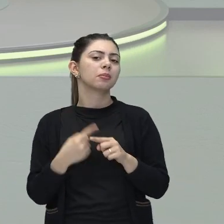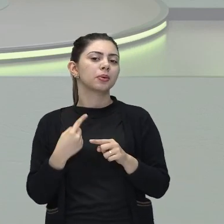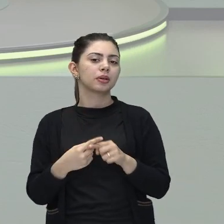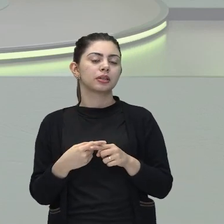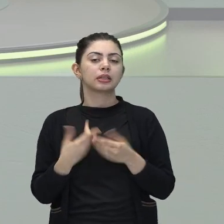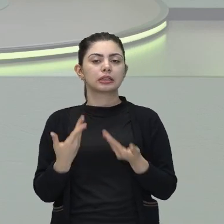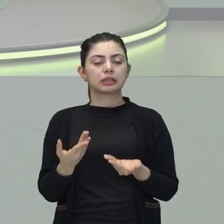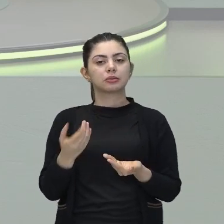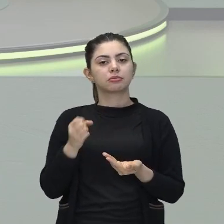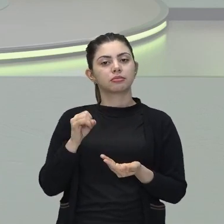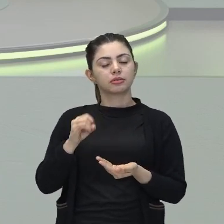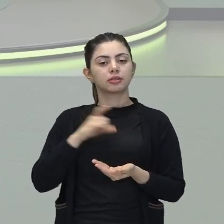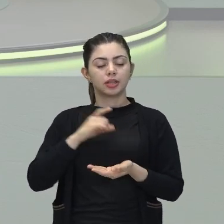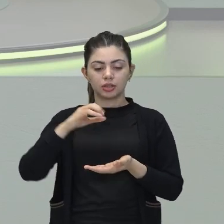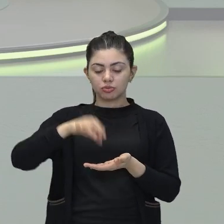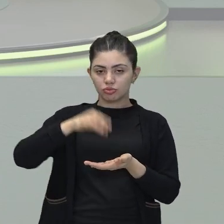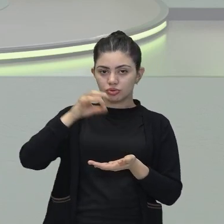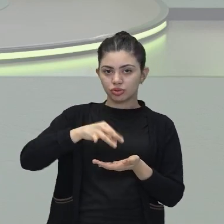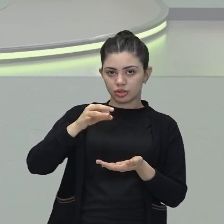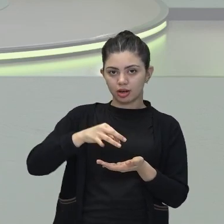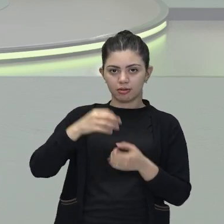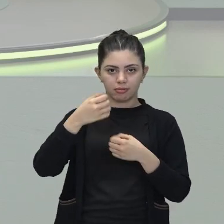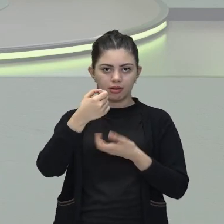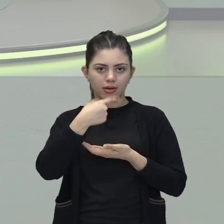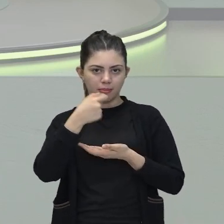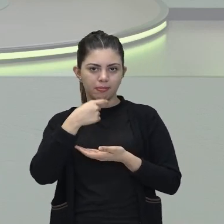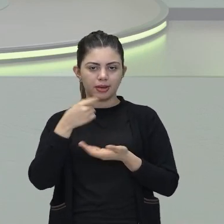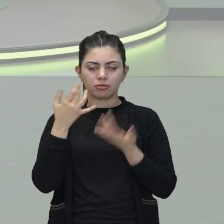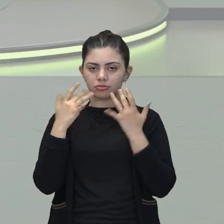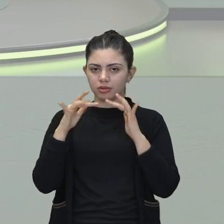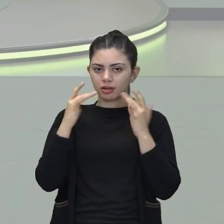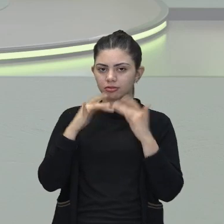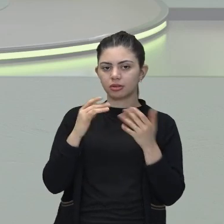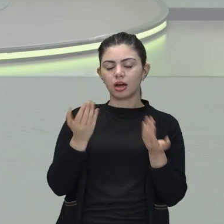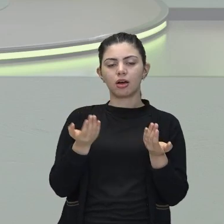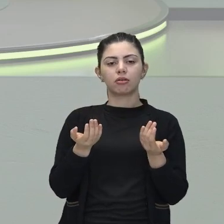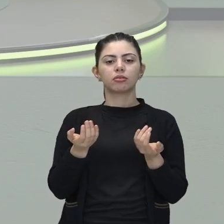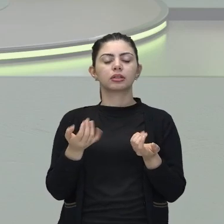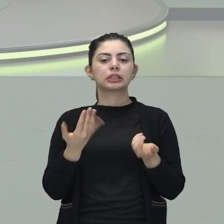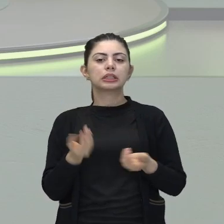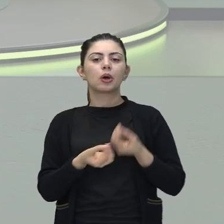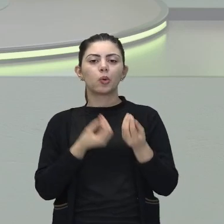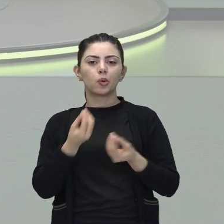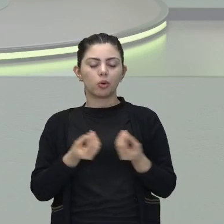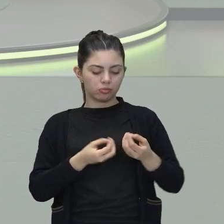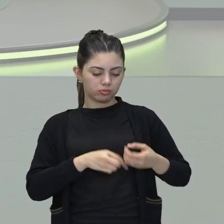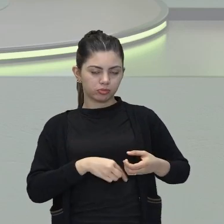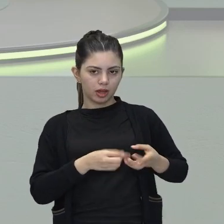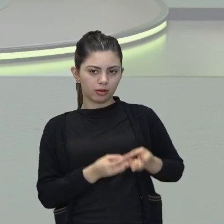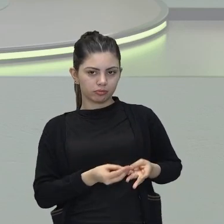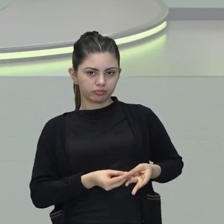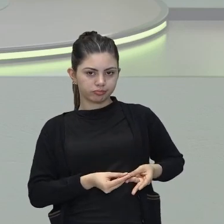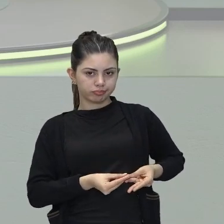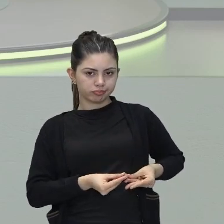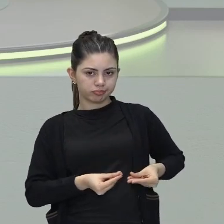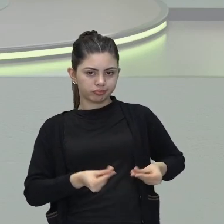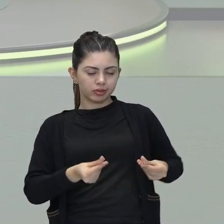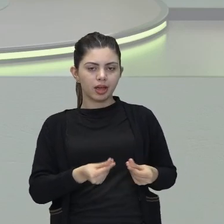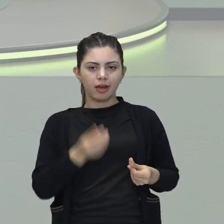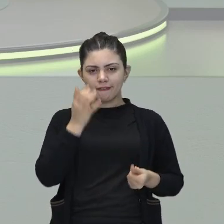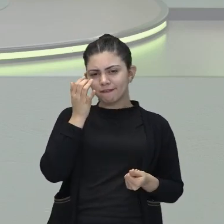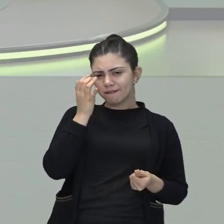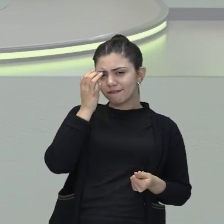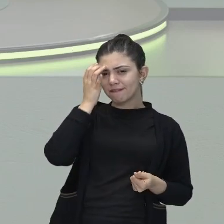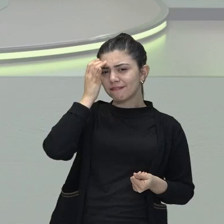se toma esse chá, ele vai promover a desobstrução do uréter e aí, então, a